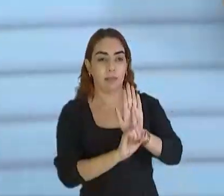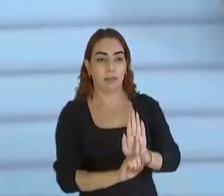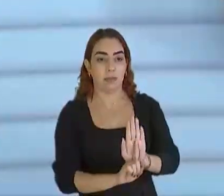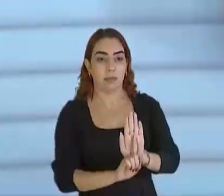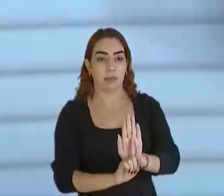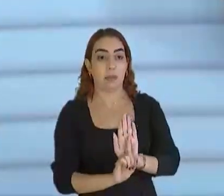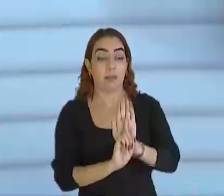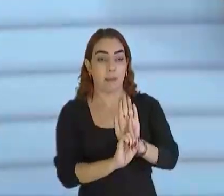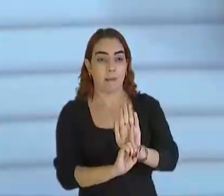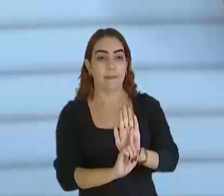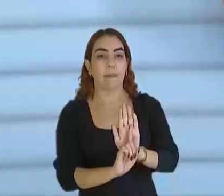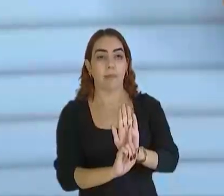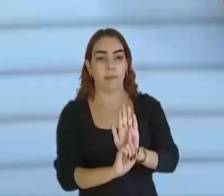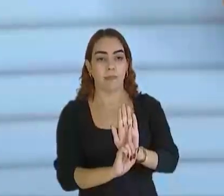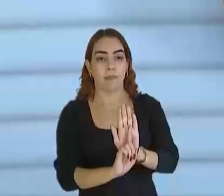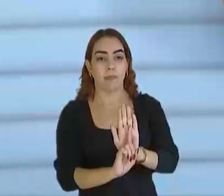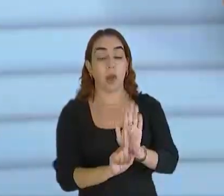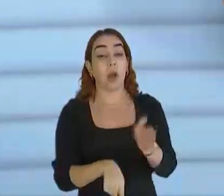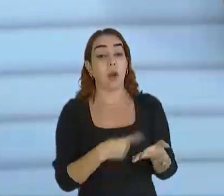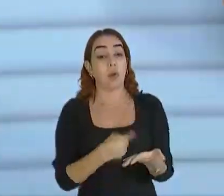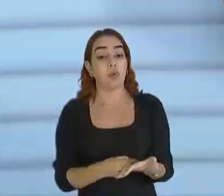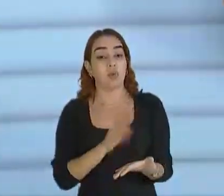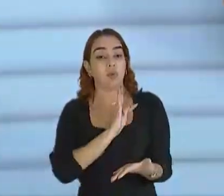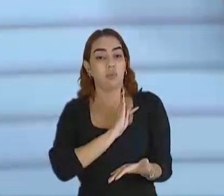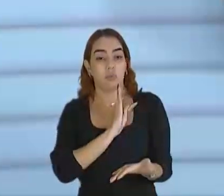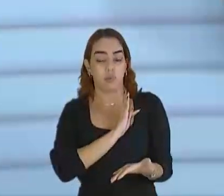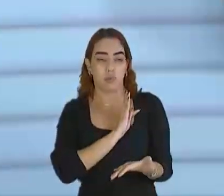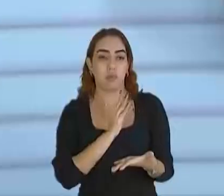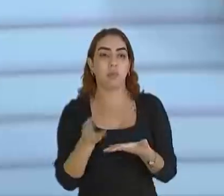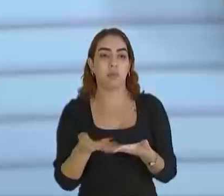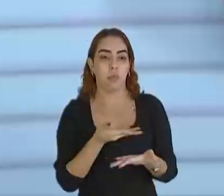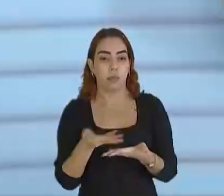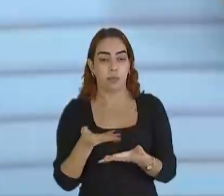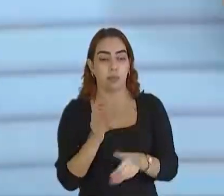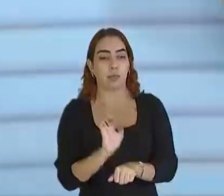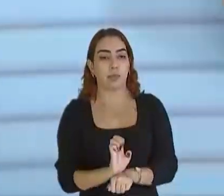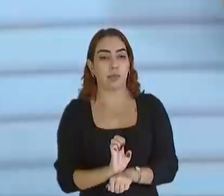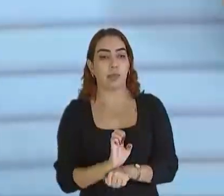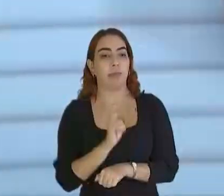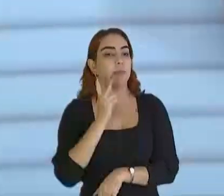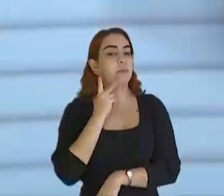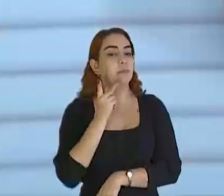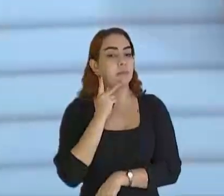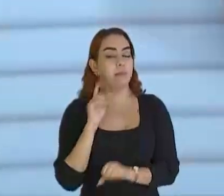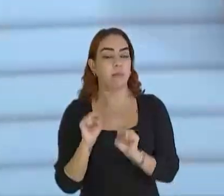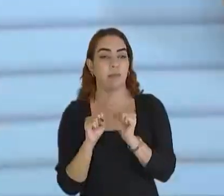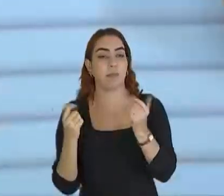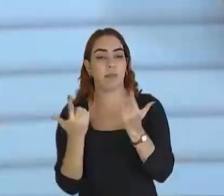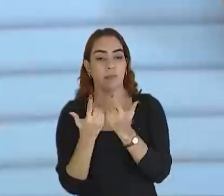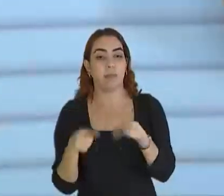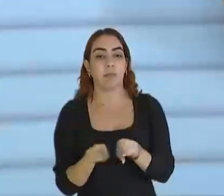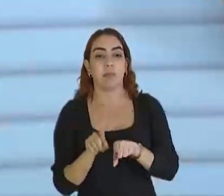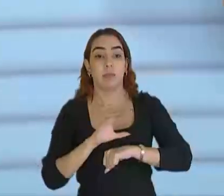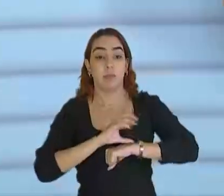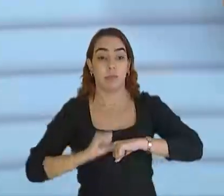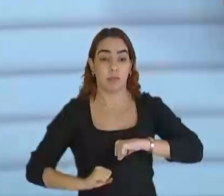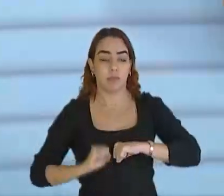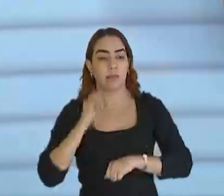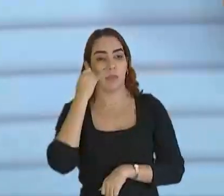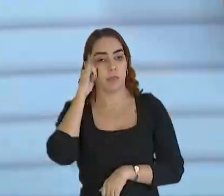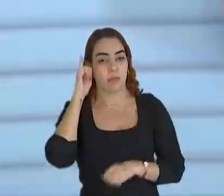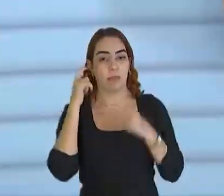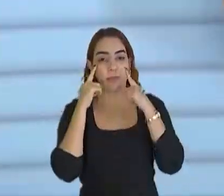nosso produto do Acordo de Cooperação Técnica, o Estado do Ceará e a Assembleia do Ceará e o nosso Comitê de Prevenção, né,